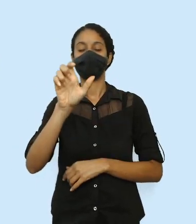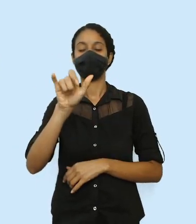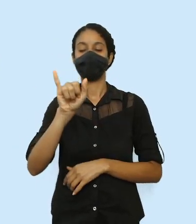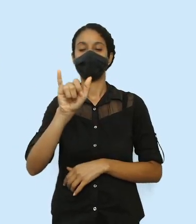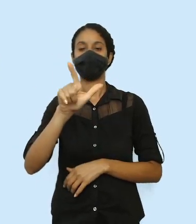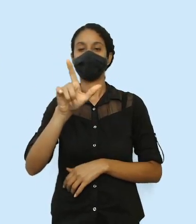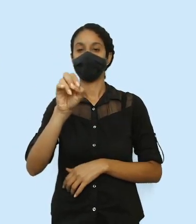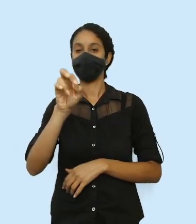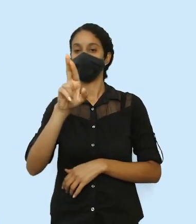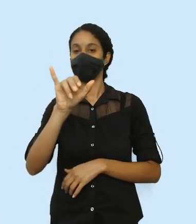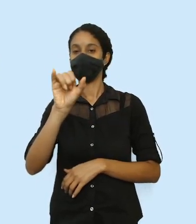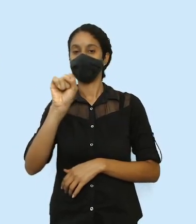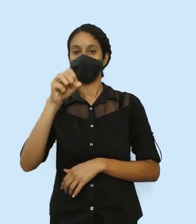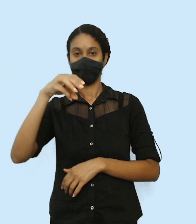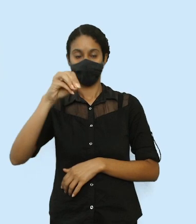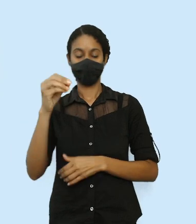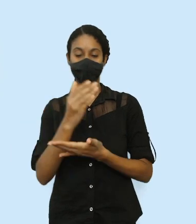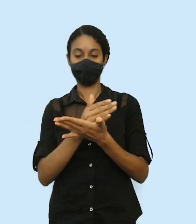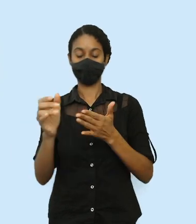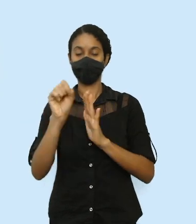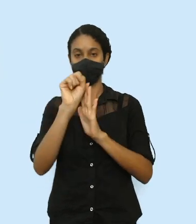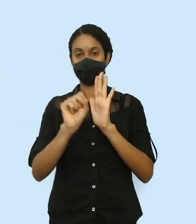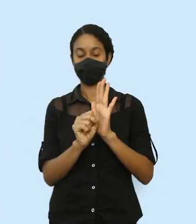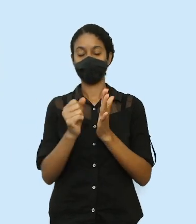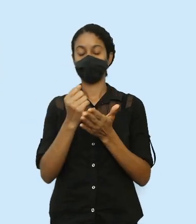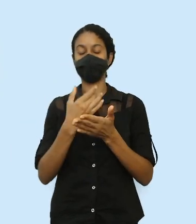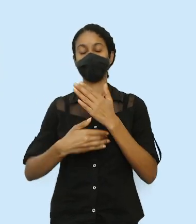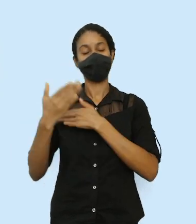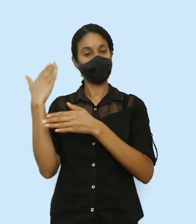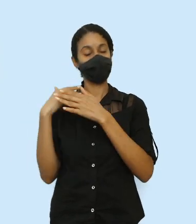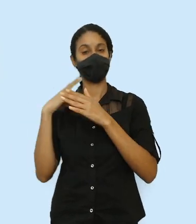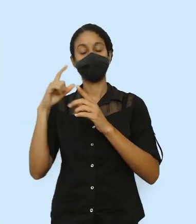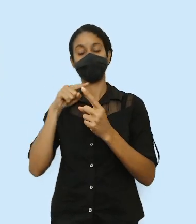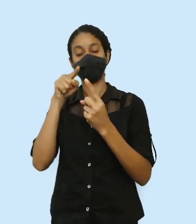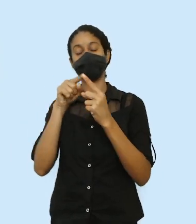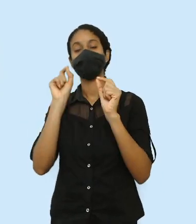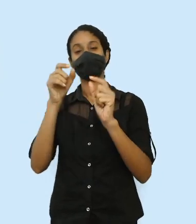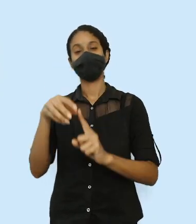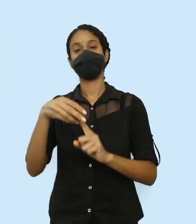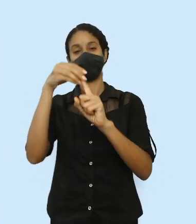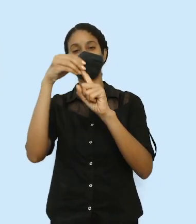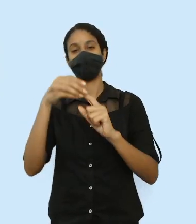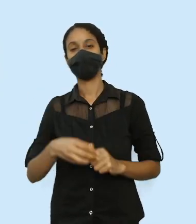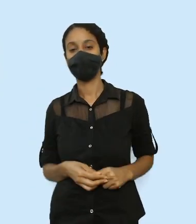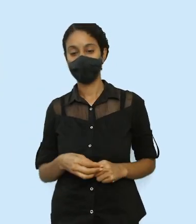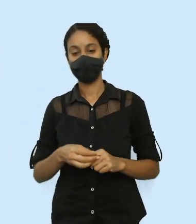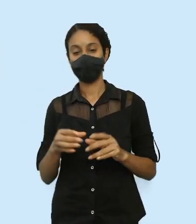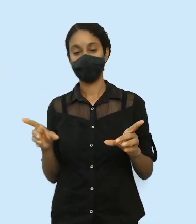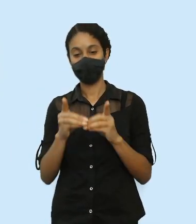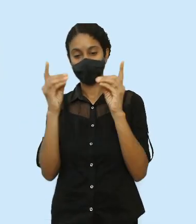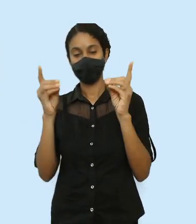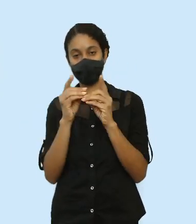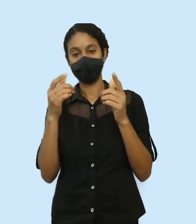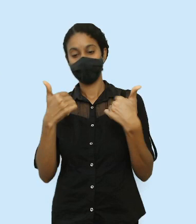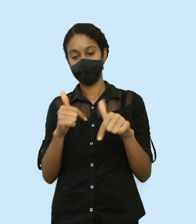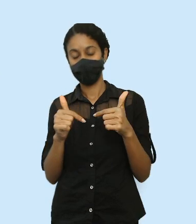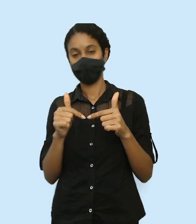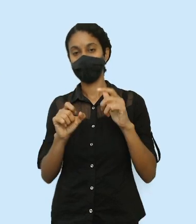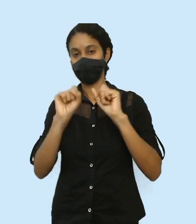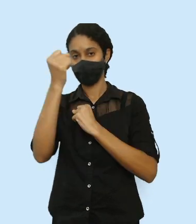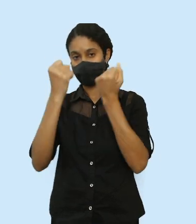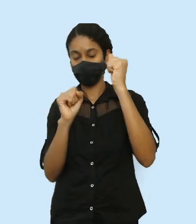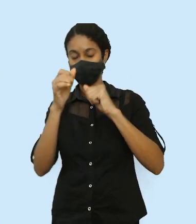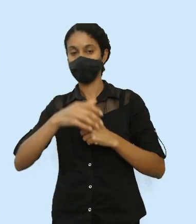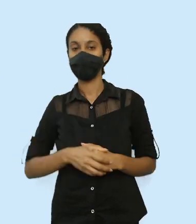teve início no começo do século passado e tinha como objetivo principal dinamizar o trabalho na